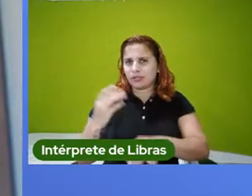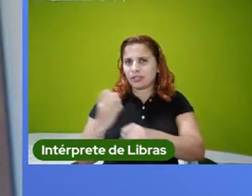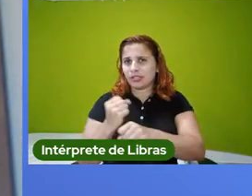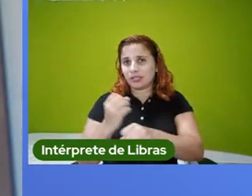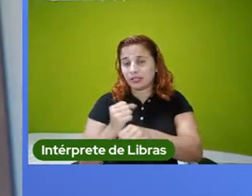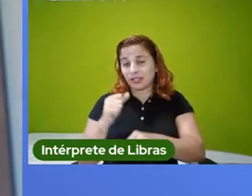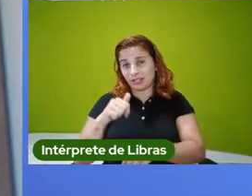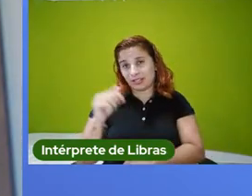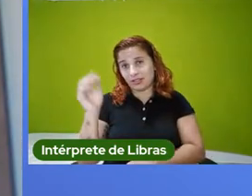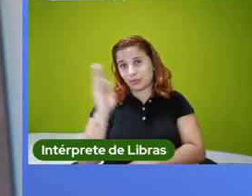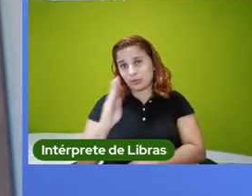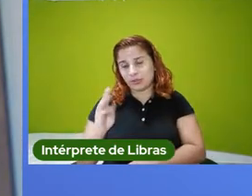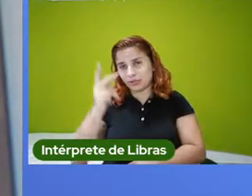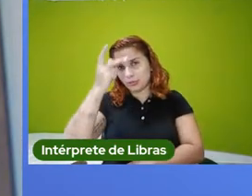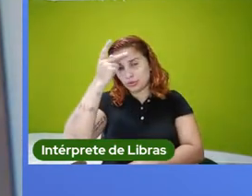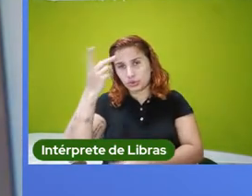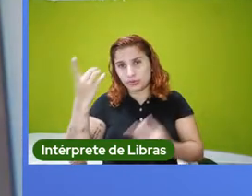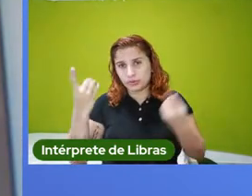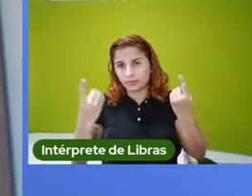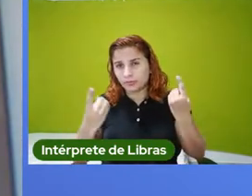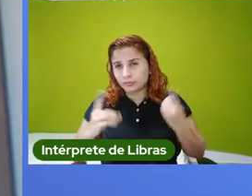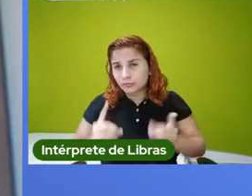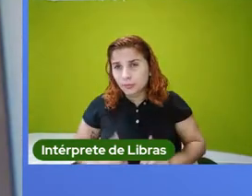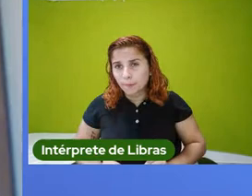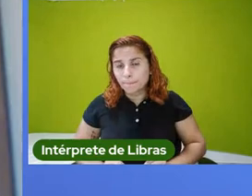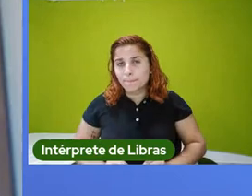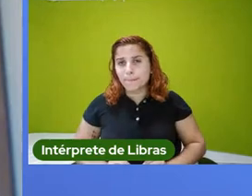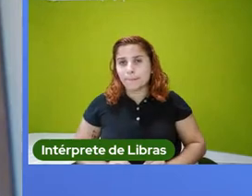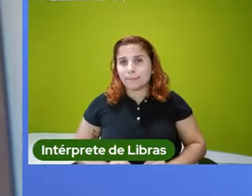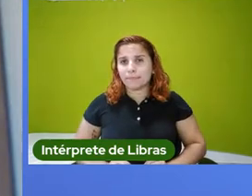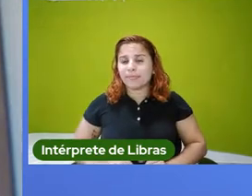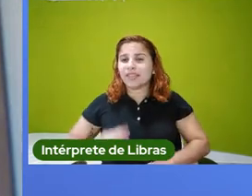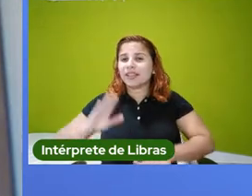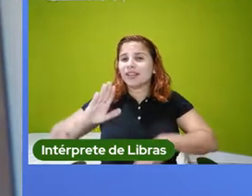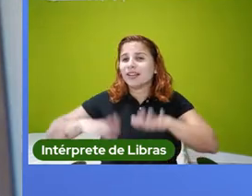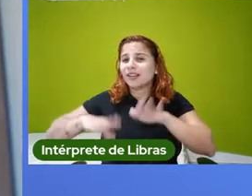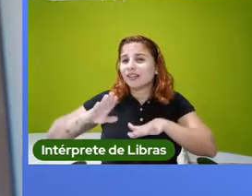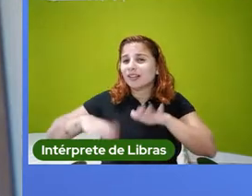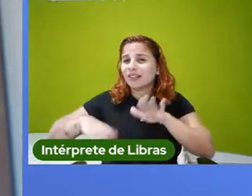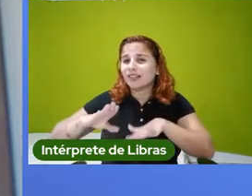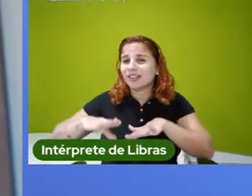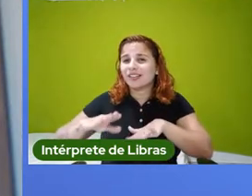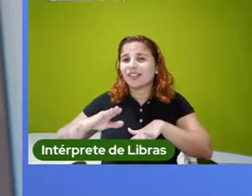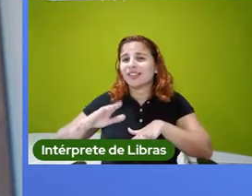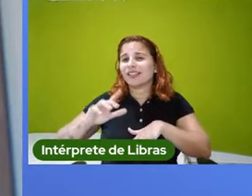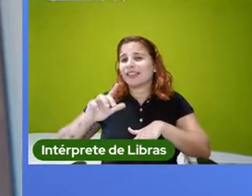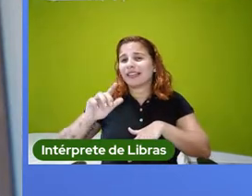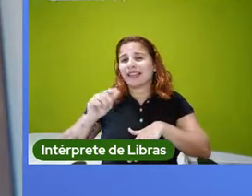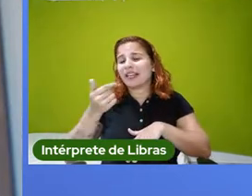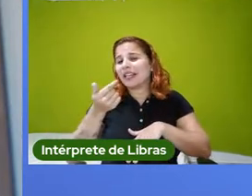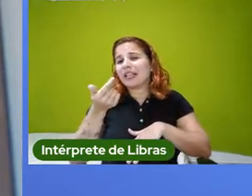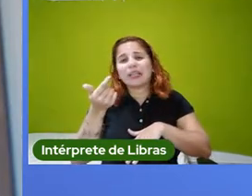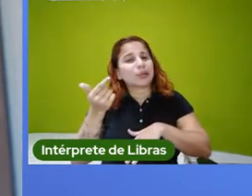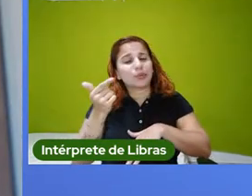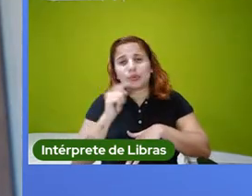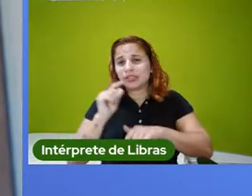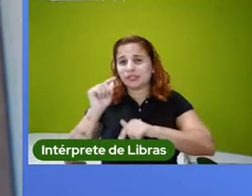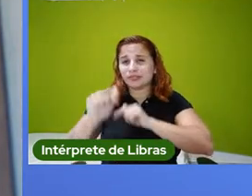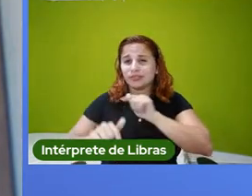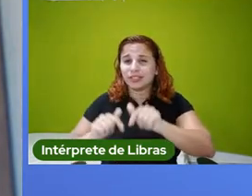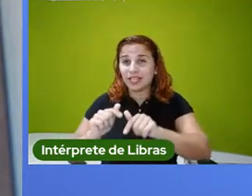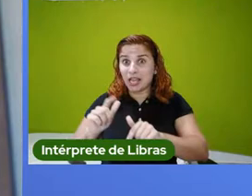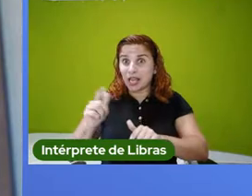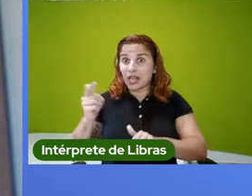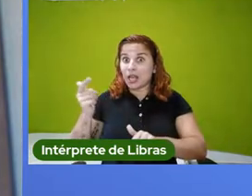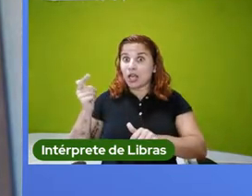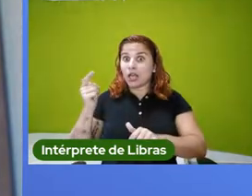é as pessoas com deficiência, elas acabam assumindo uma característica muito rotativa no mercado de trabalho, porque quando elas